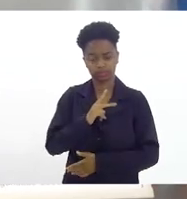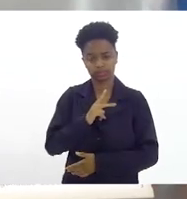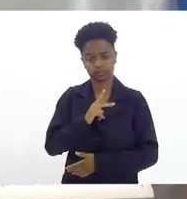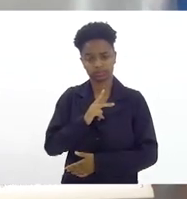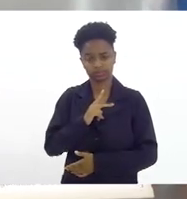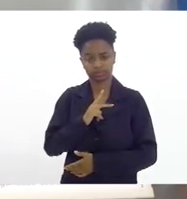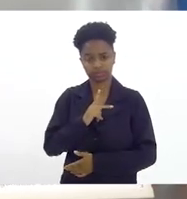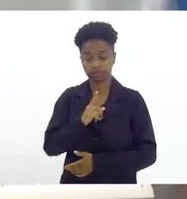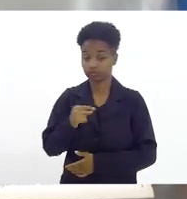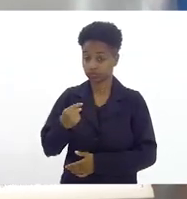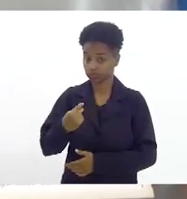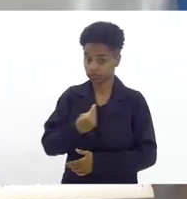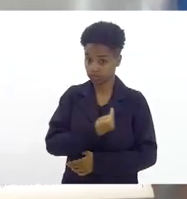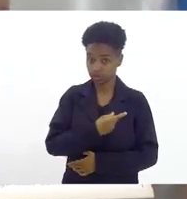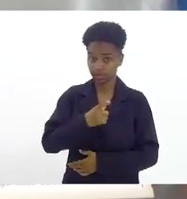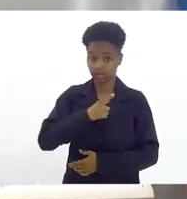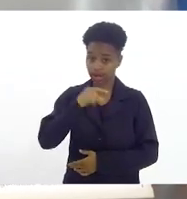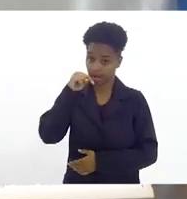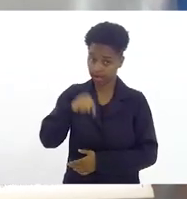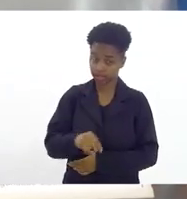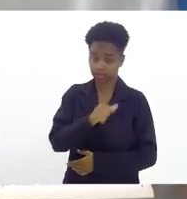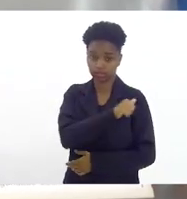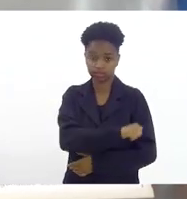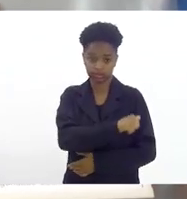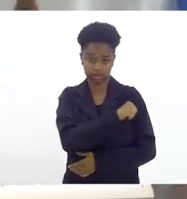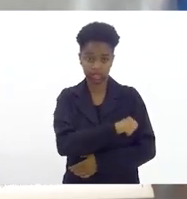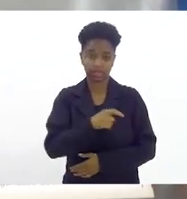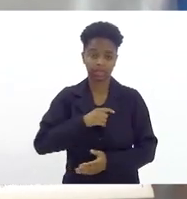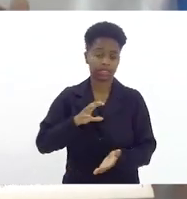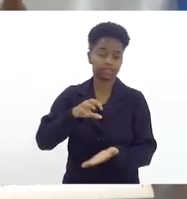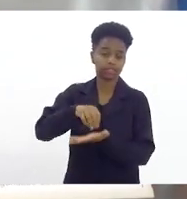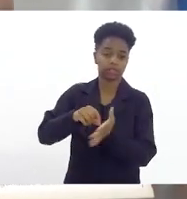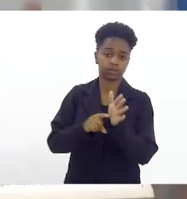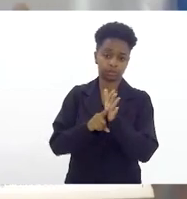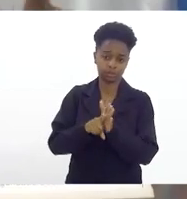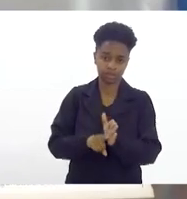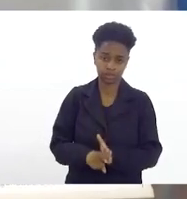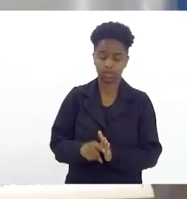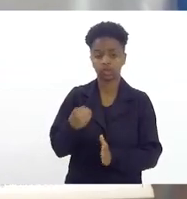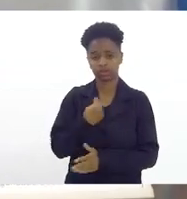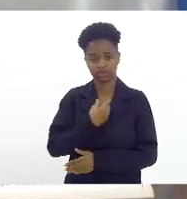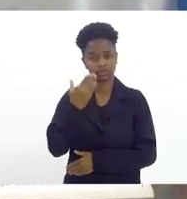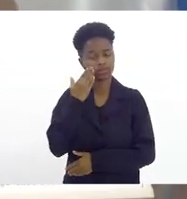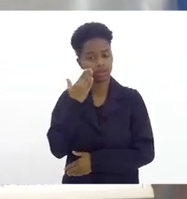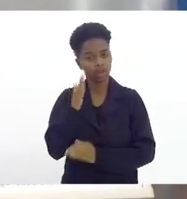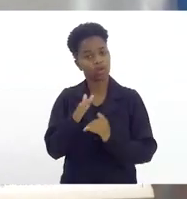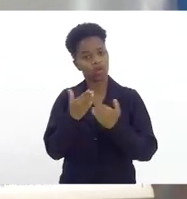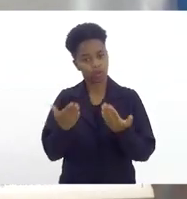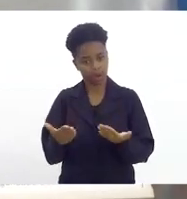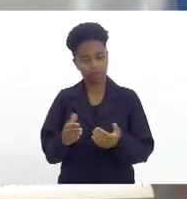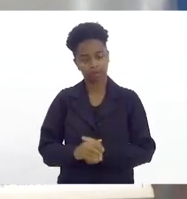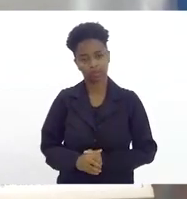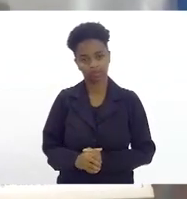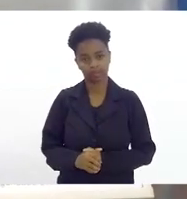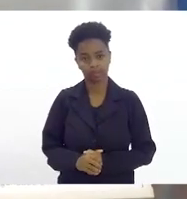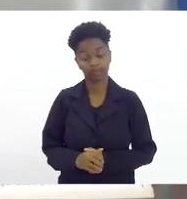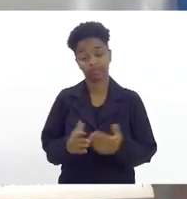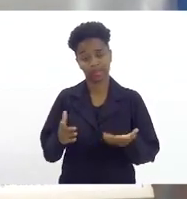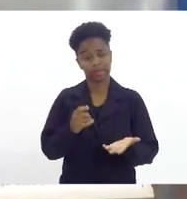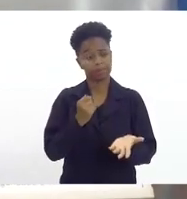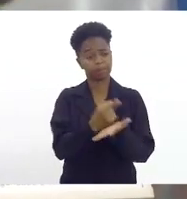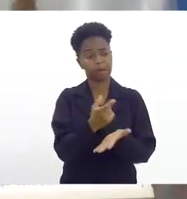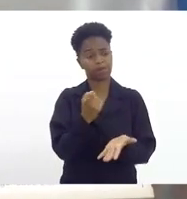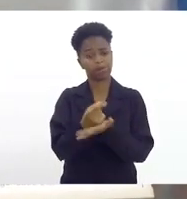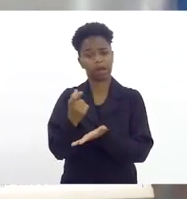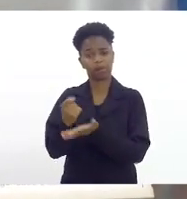que nós temos aqui no Rio de Janeiro Grande centro de pesquisa nós sabemos quais são que foram sendo comprados